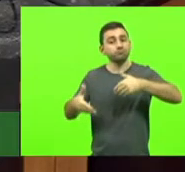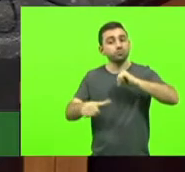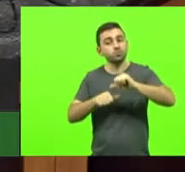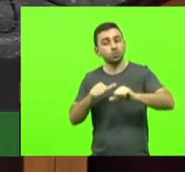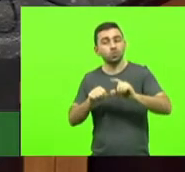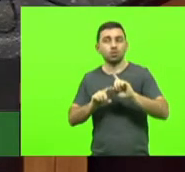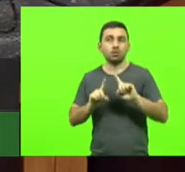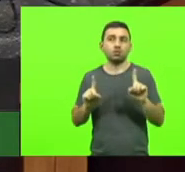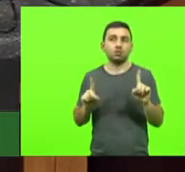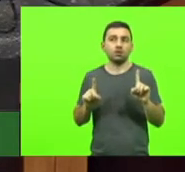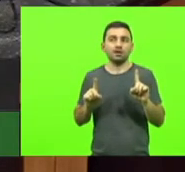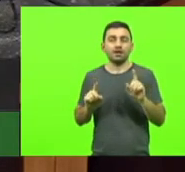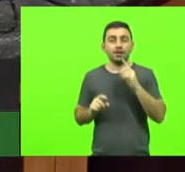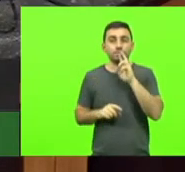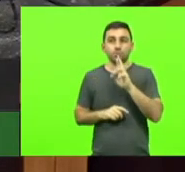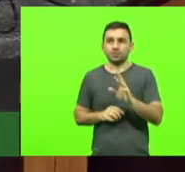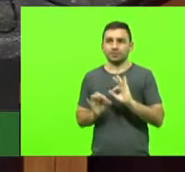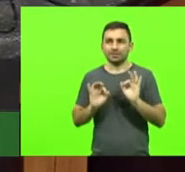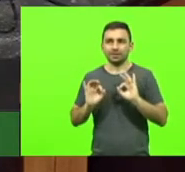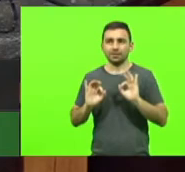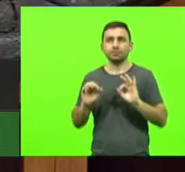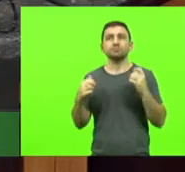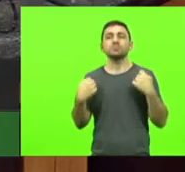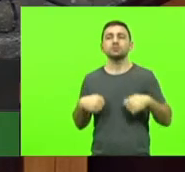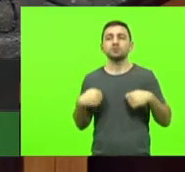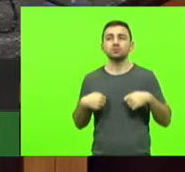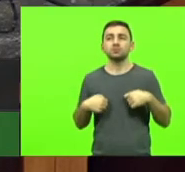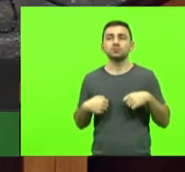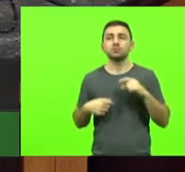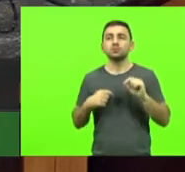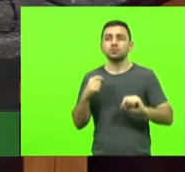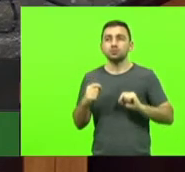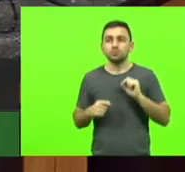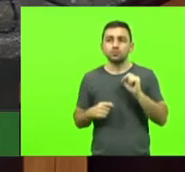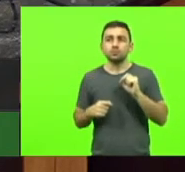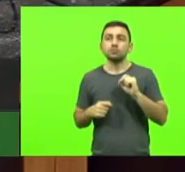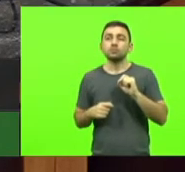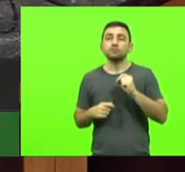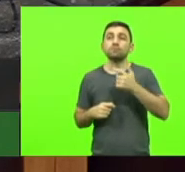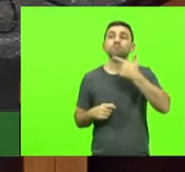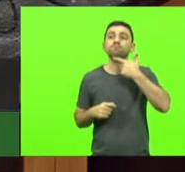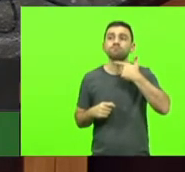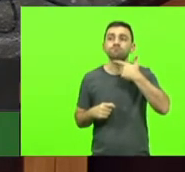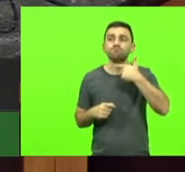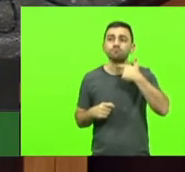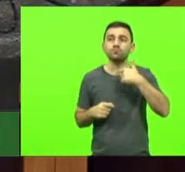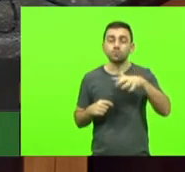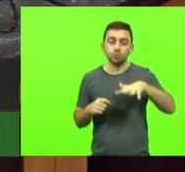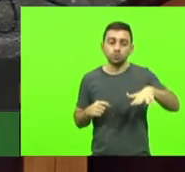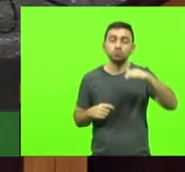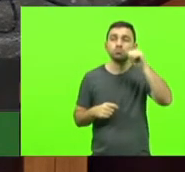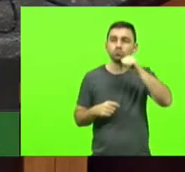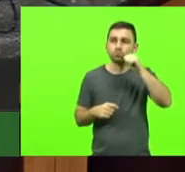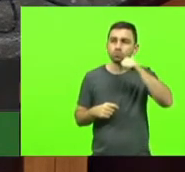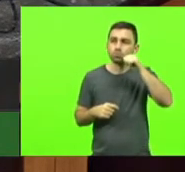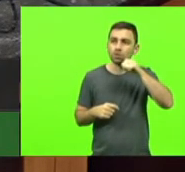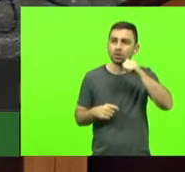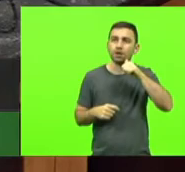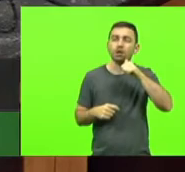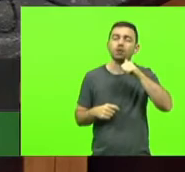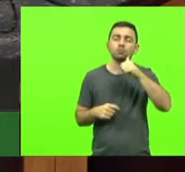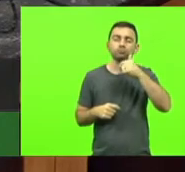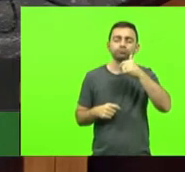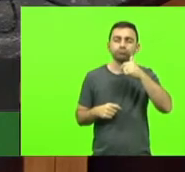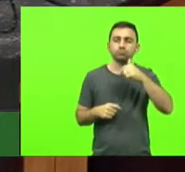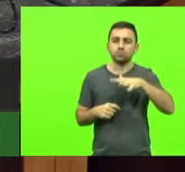não surgem respostas, é preciso sim que haja intenção, em especial as mulheres e as meninas do